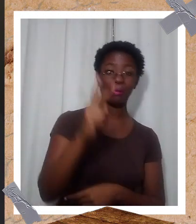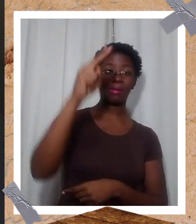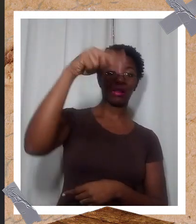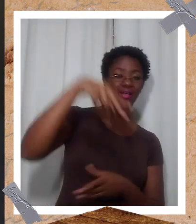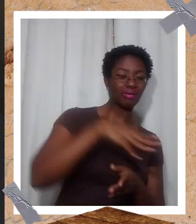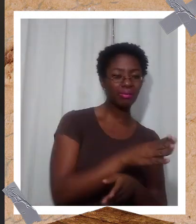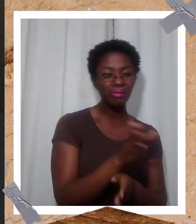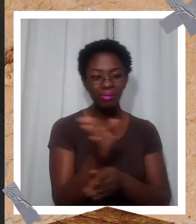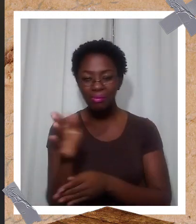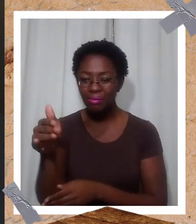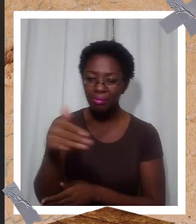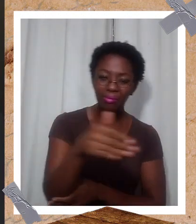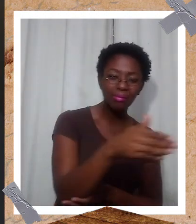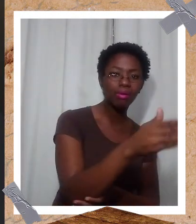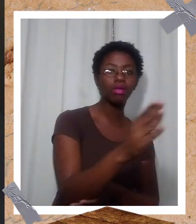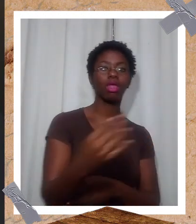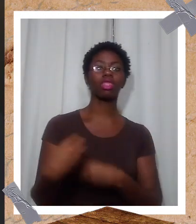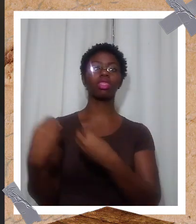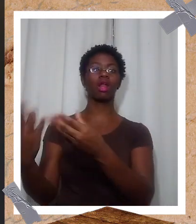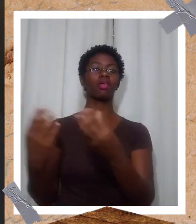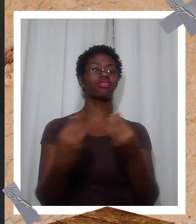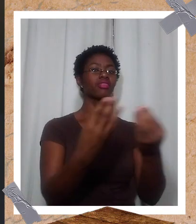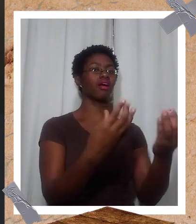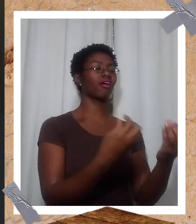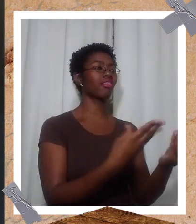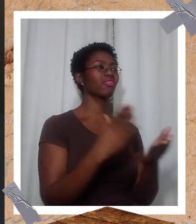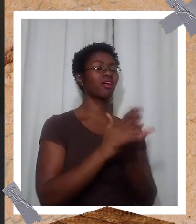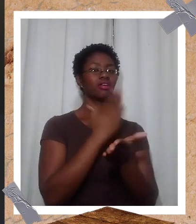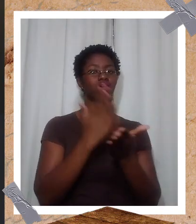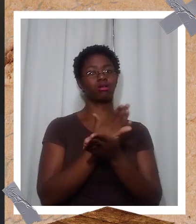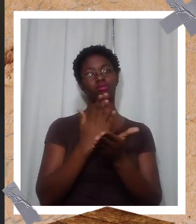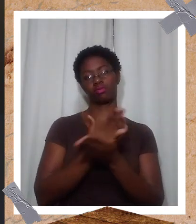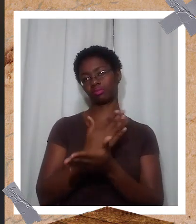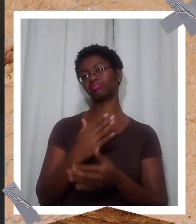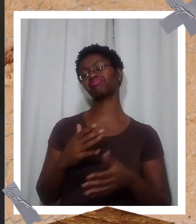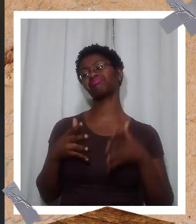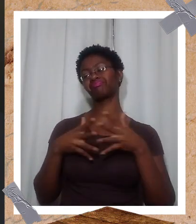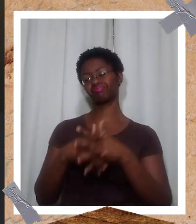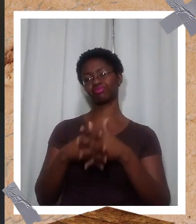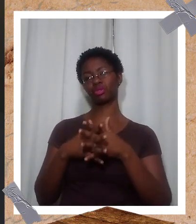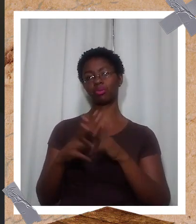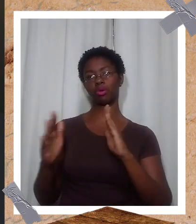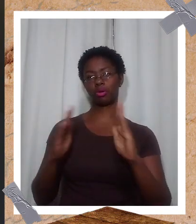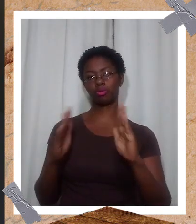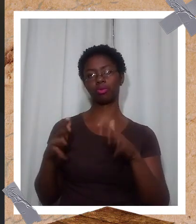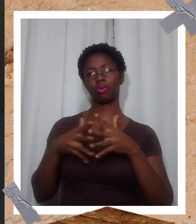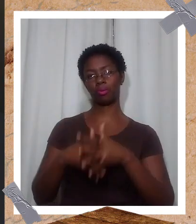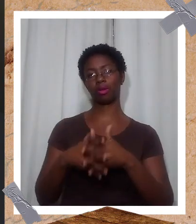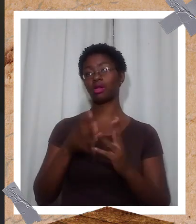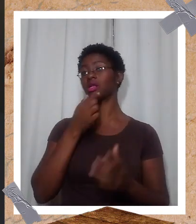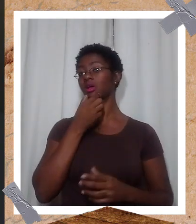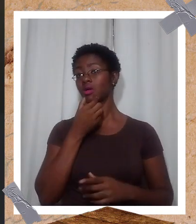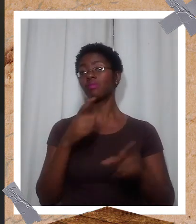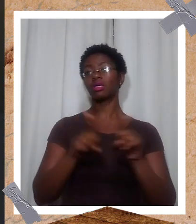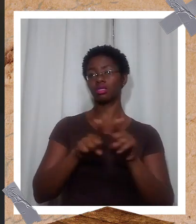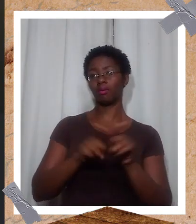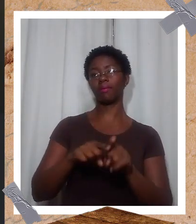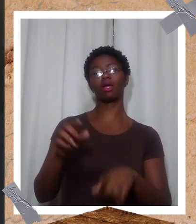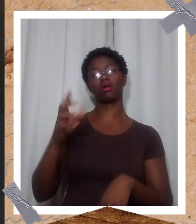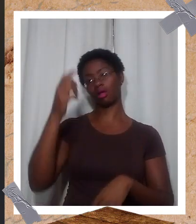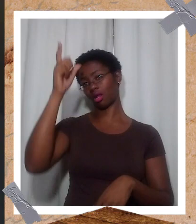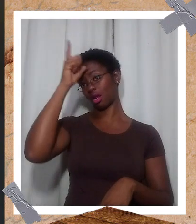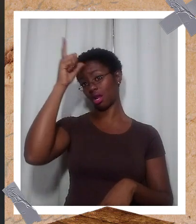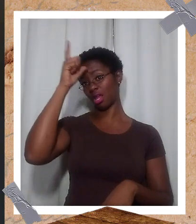becos e vielas, né? E foi num período assim bem complicado nos complexos da PEN, complexo do Alemão, no qual quase